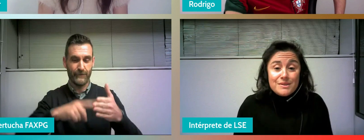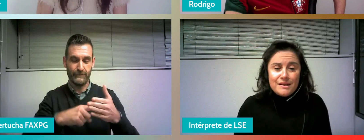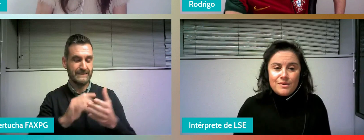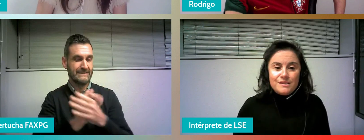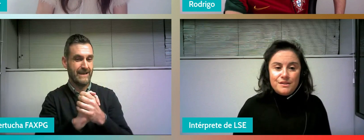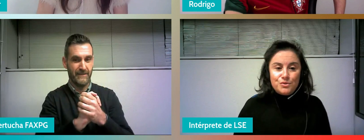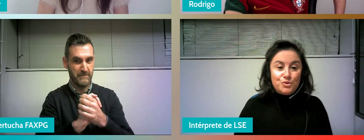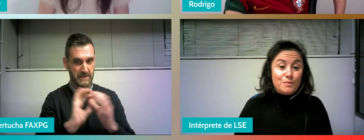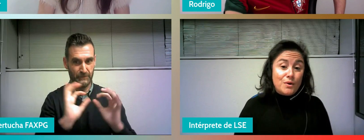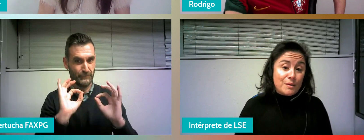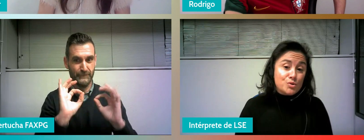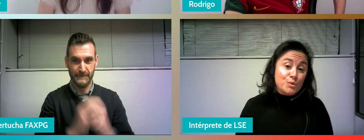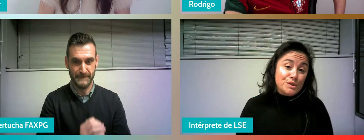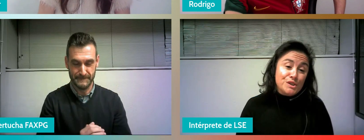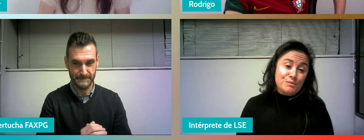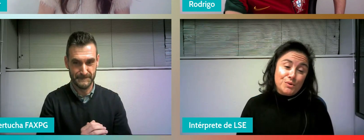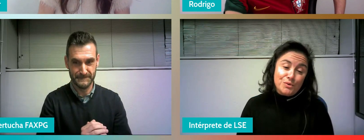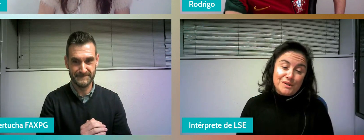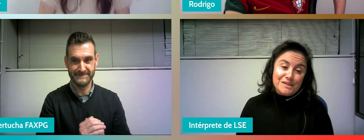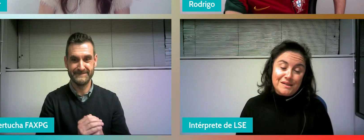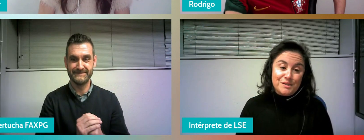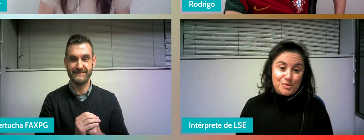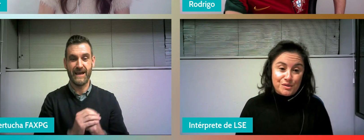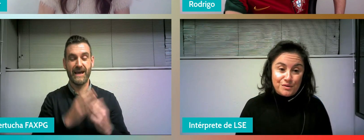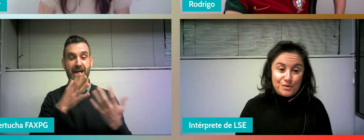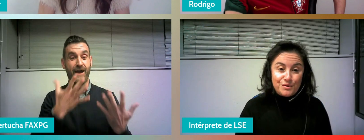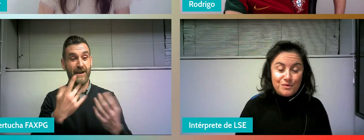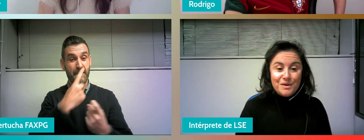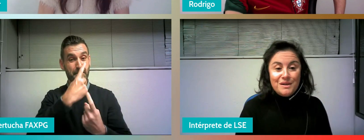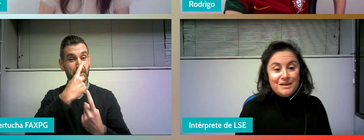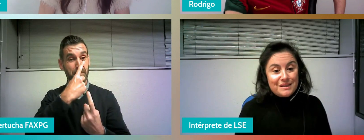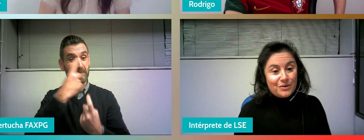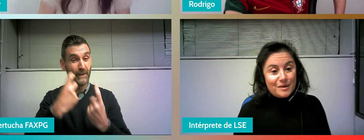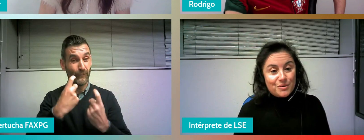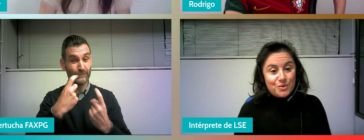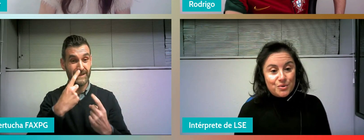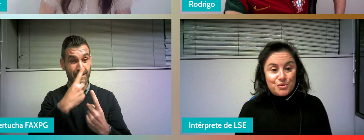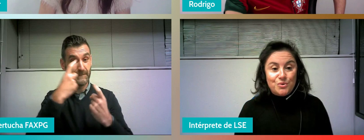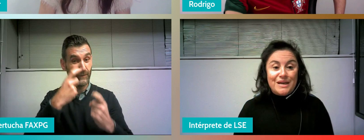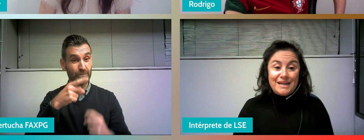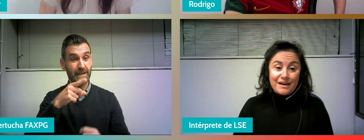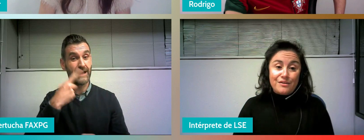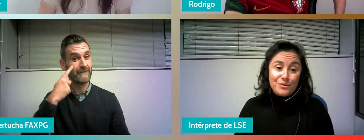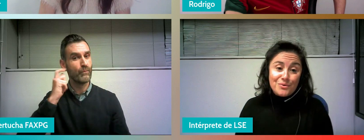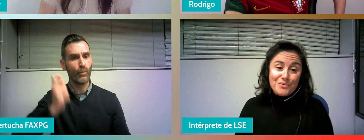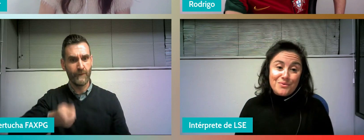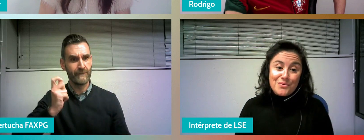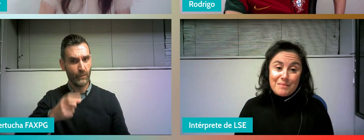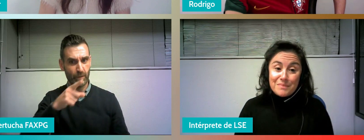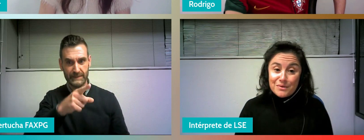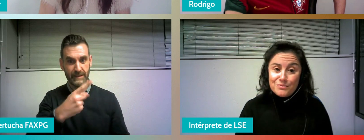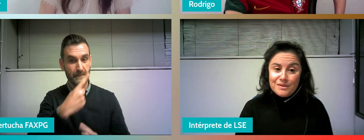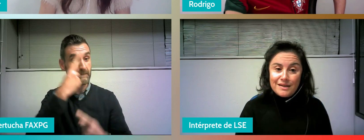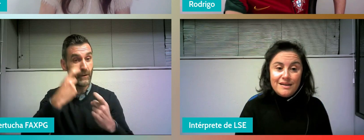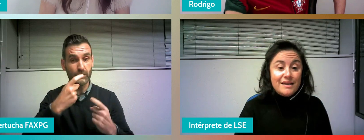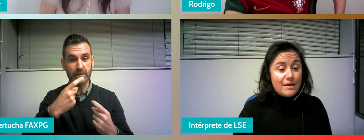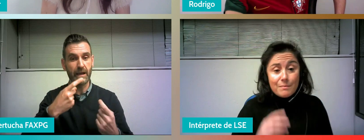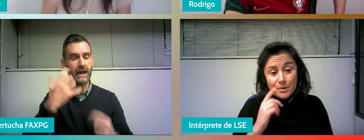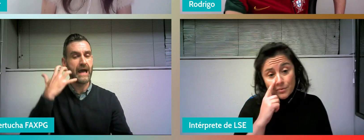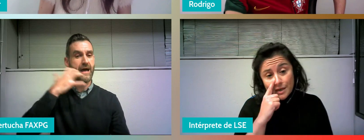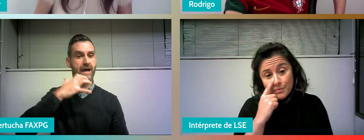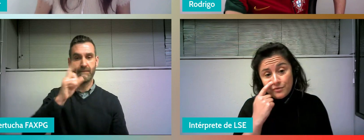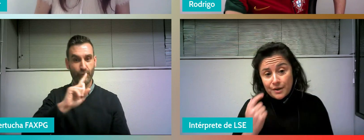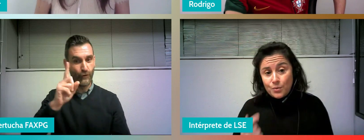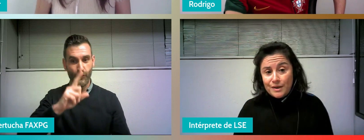aínda que non sabes lingua de signos, nos valoramos moitísimo, non? Esa disposición de colaborar connosco. En relación con a pregunta, é